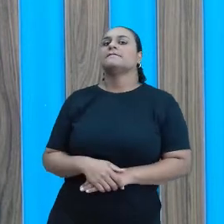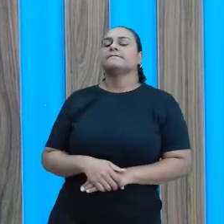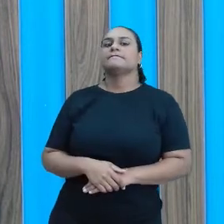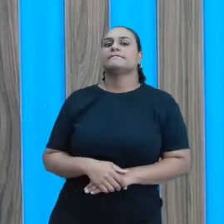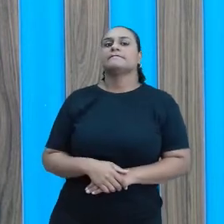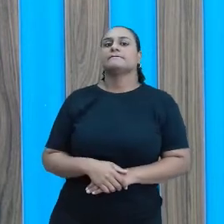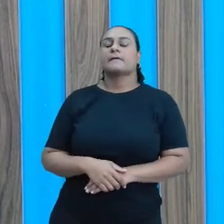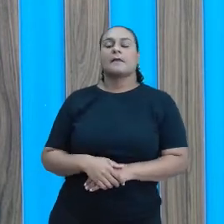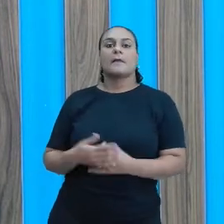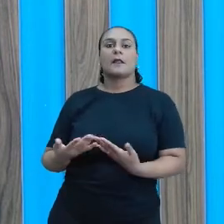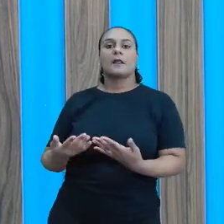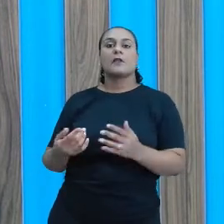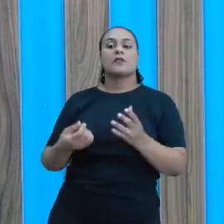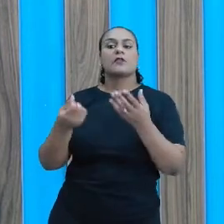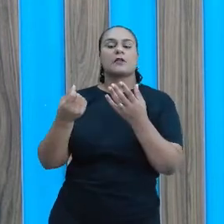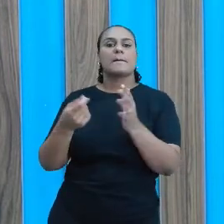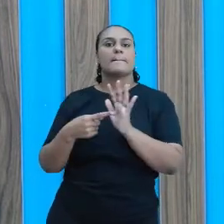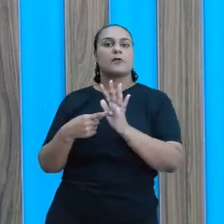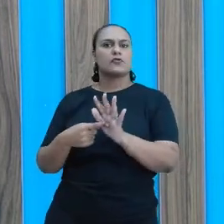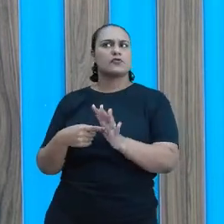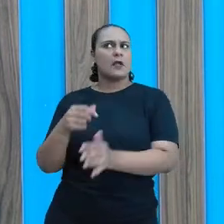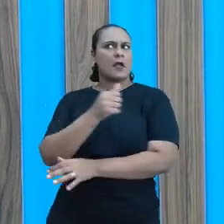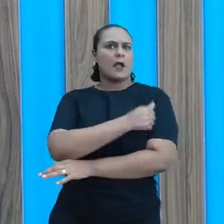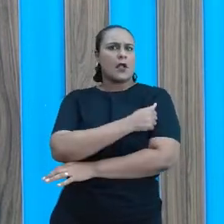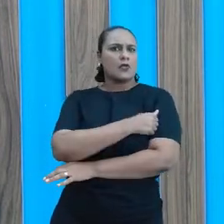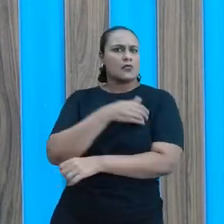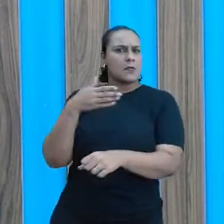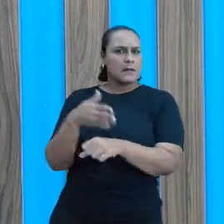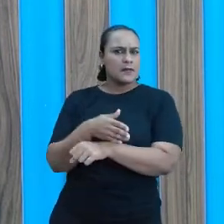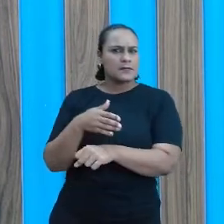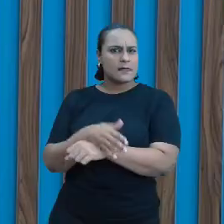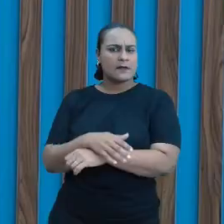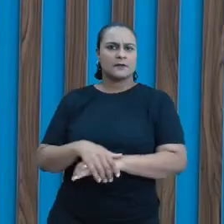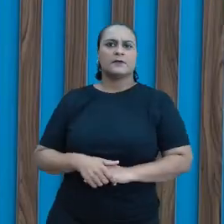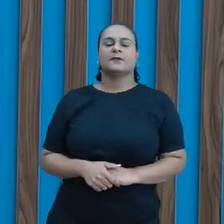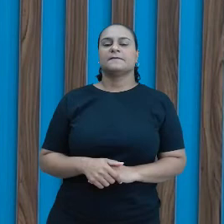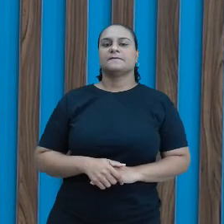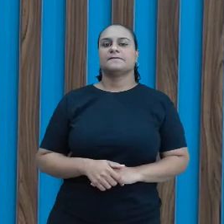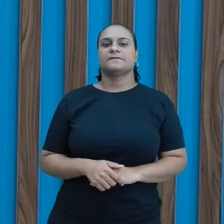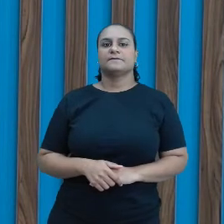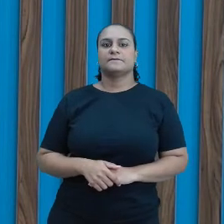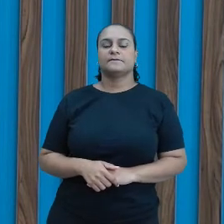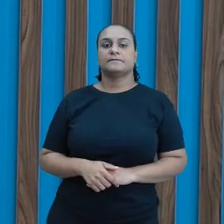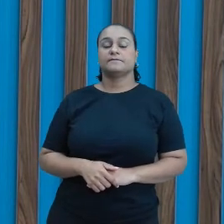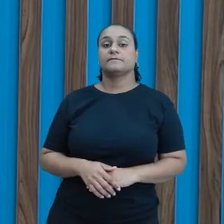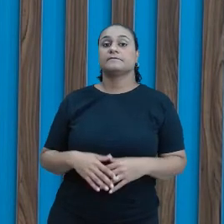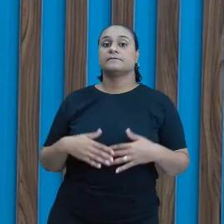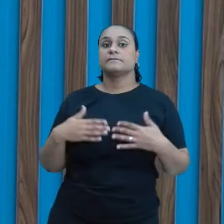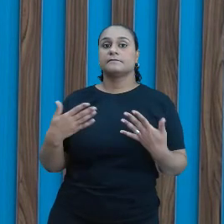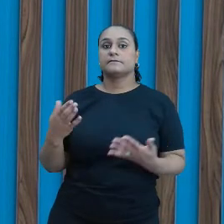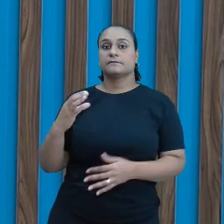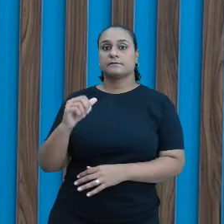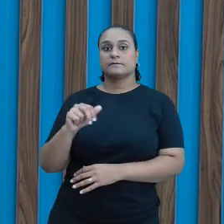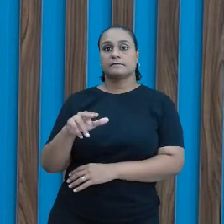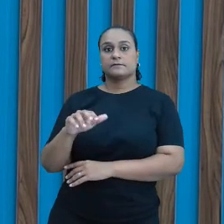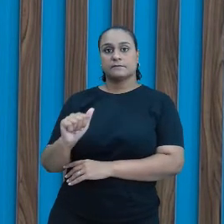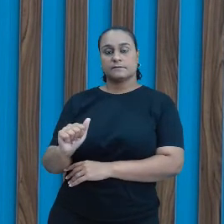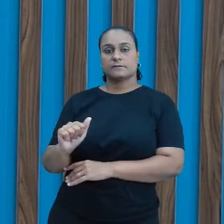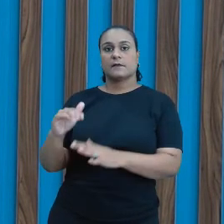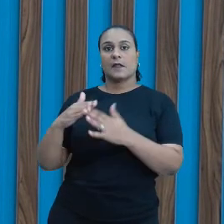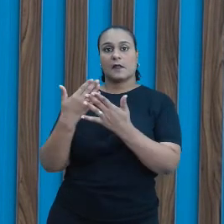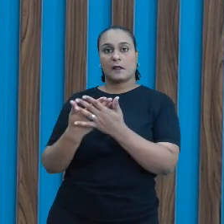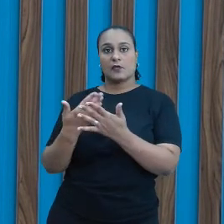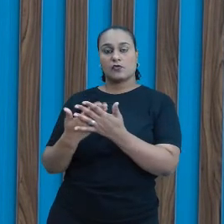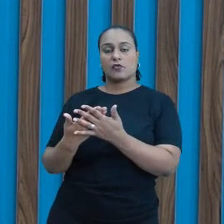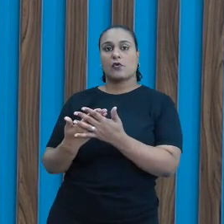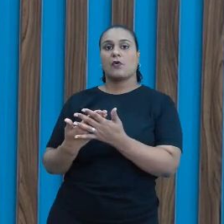está acontecendo lá no chat e a gente encerrar a aula. Vai lá, Briane, diz aí. Olha aí, gente, o Cauã colocou a escola da qual